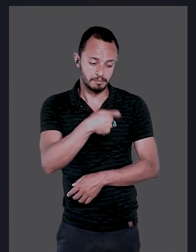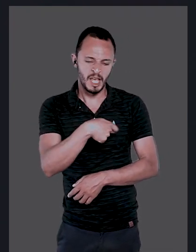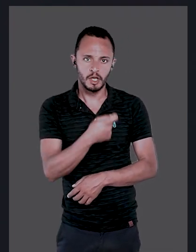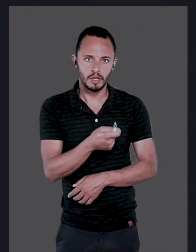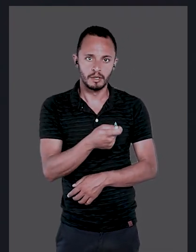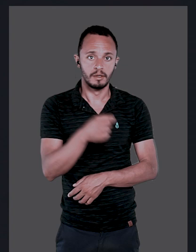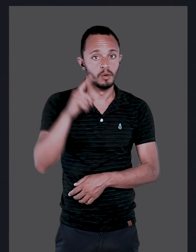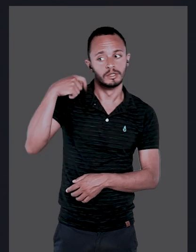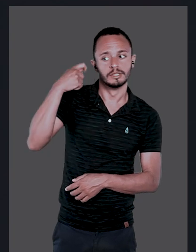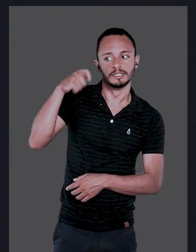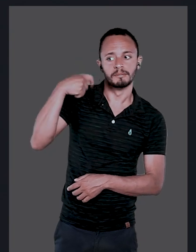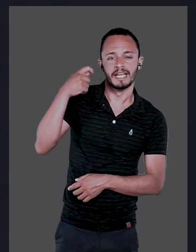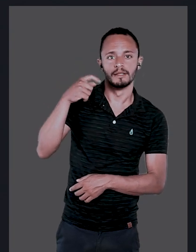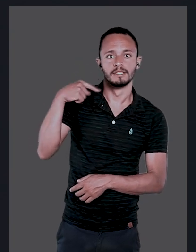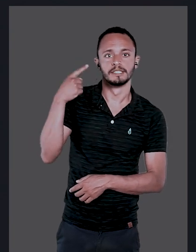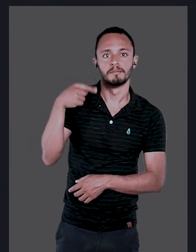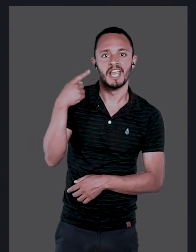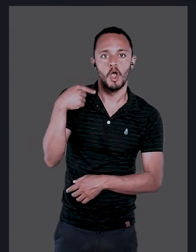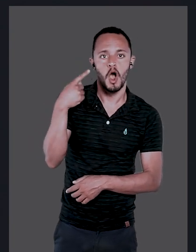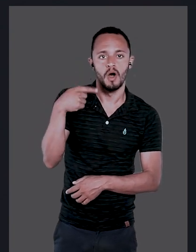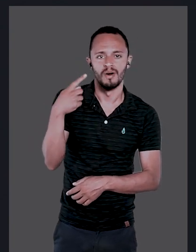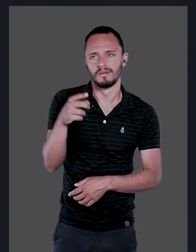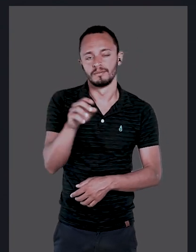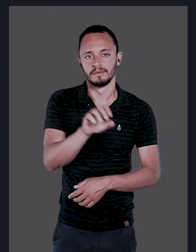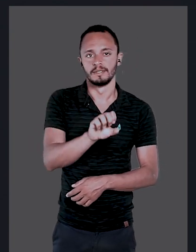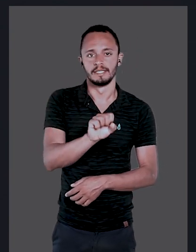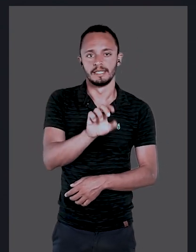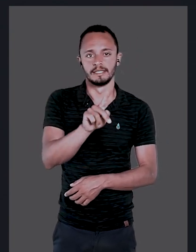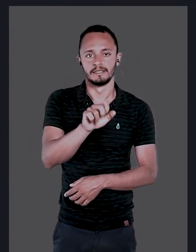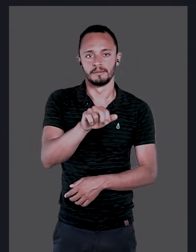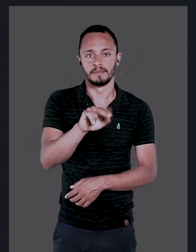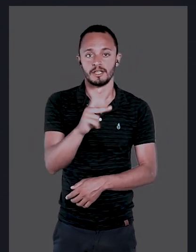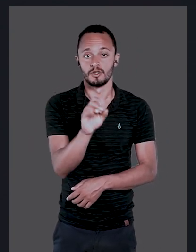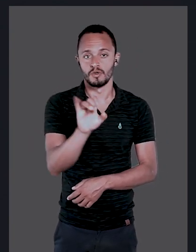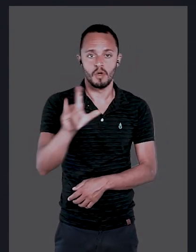me sinta familiarizado com a língua castelhana,